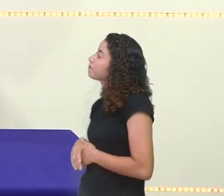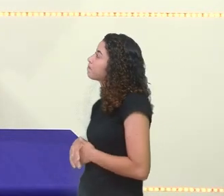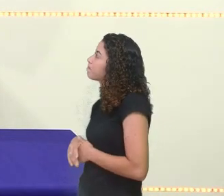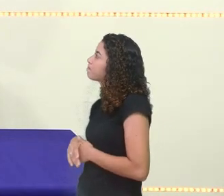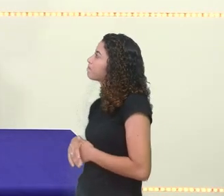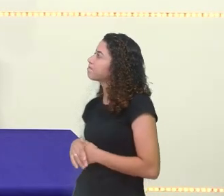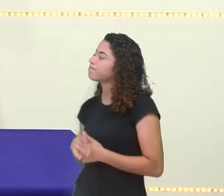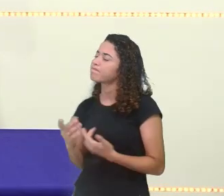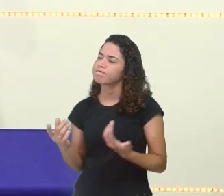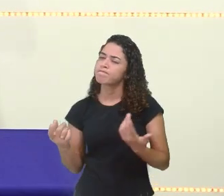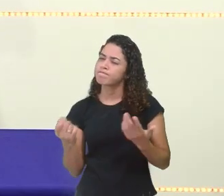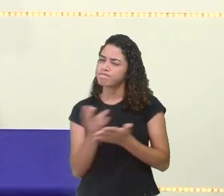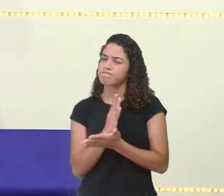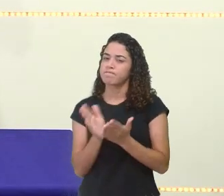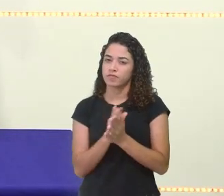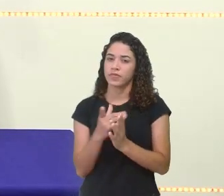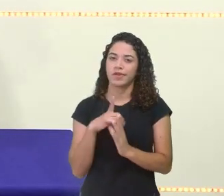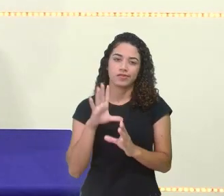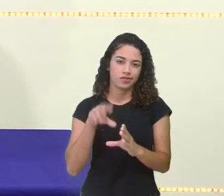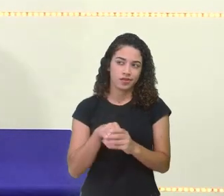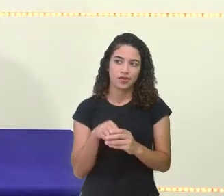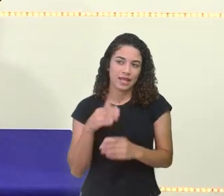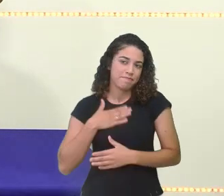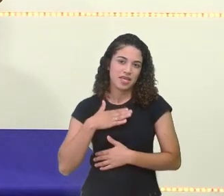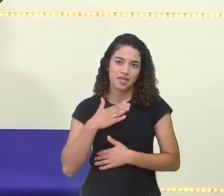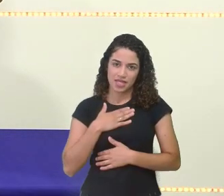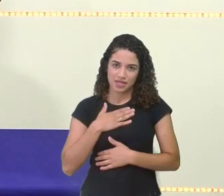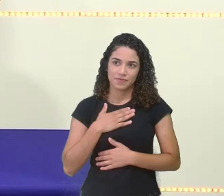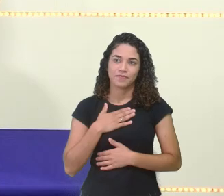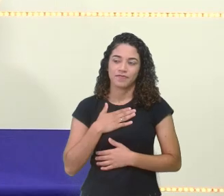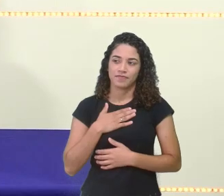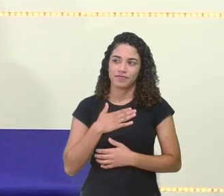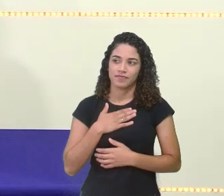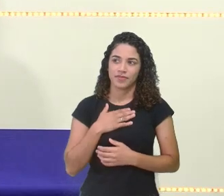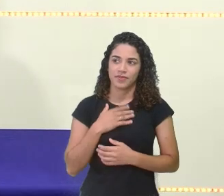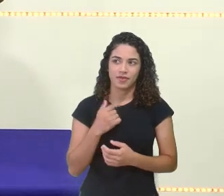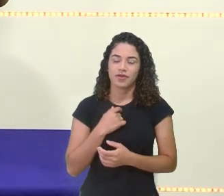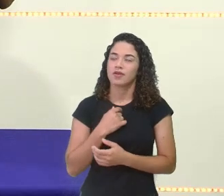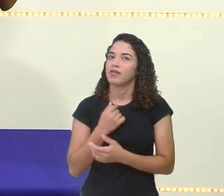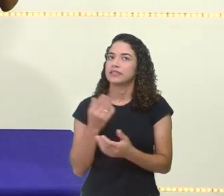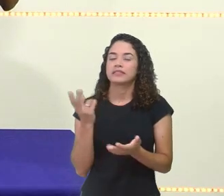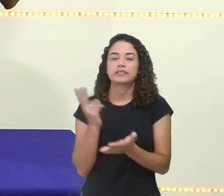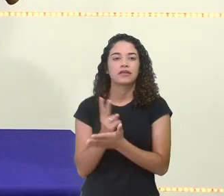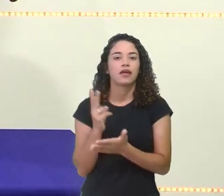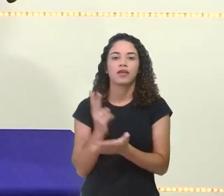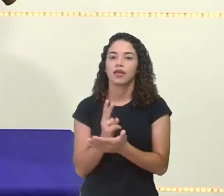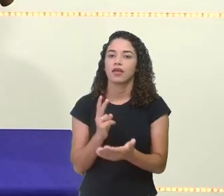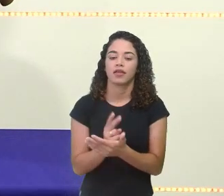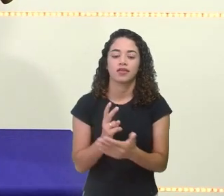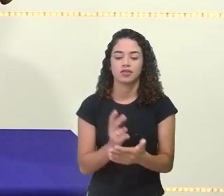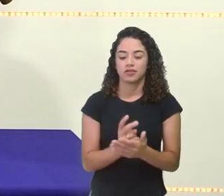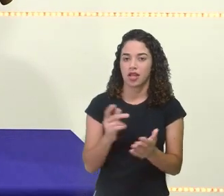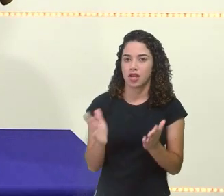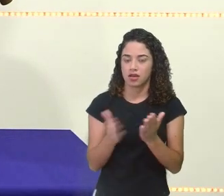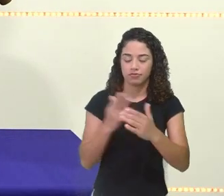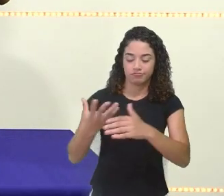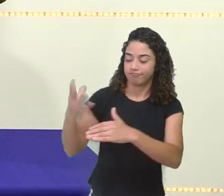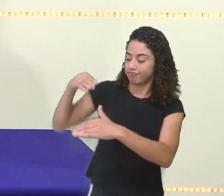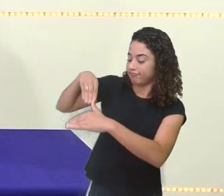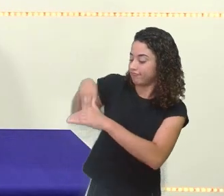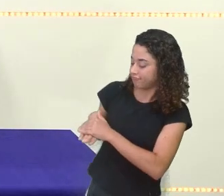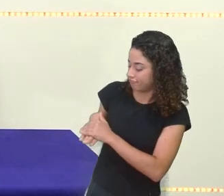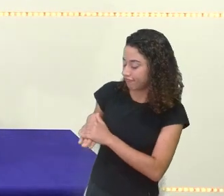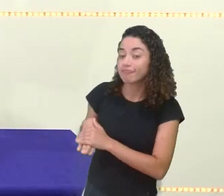Ele tá aqui nesse livrinho, olha, que é o meu livrinho de bolso. Eu carrego esse livrinho para todo lugar que eu vou,